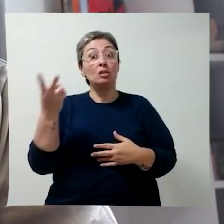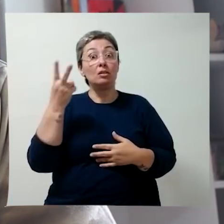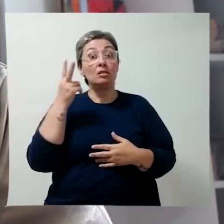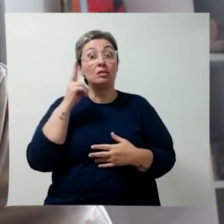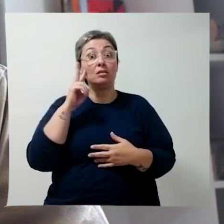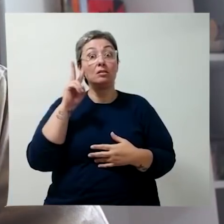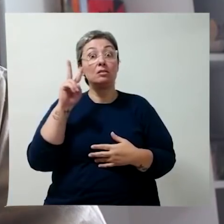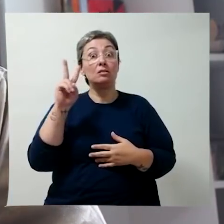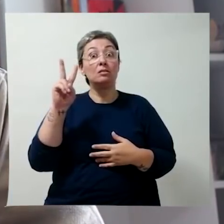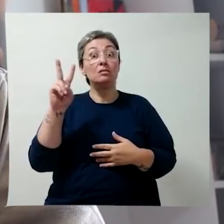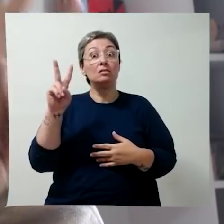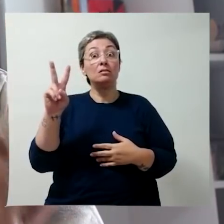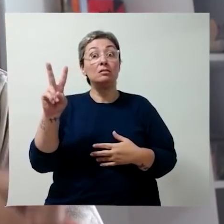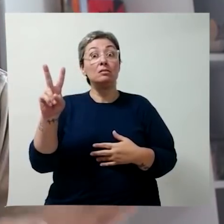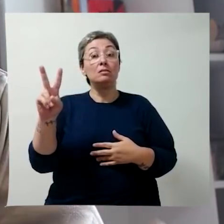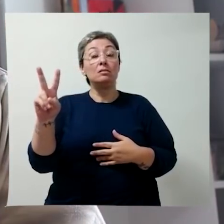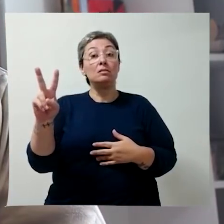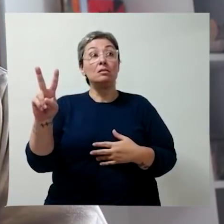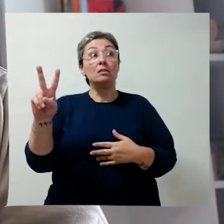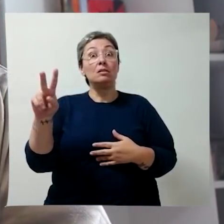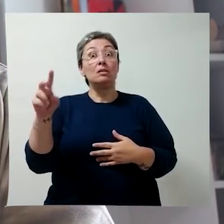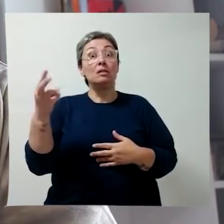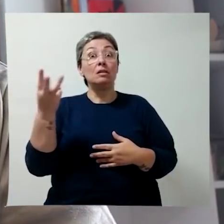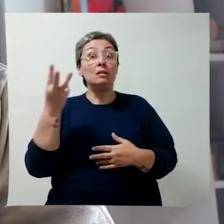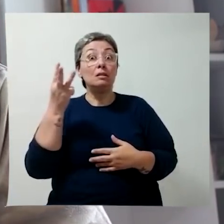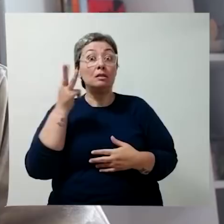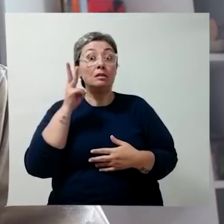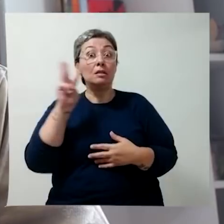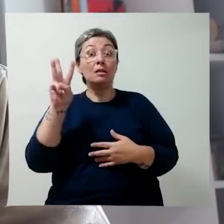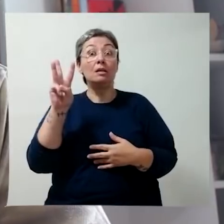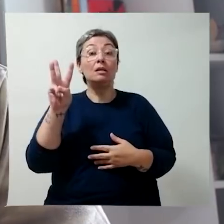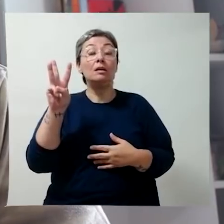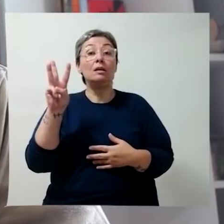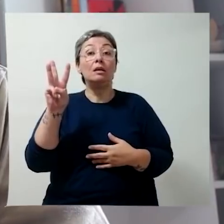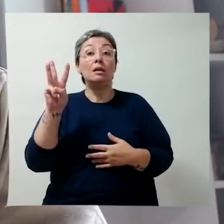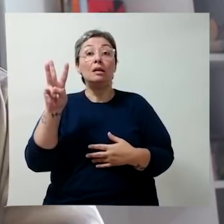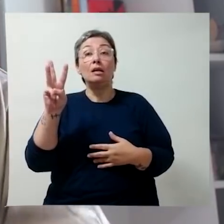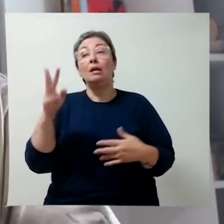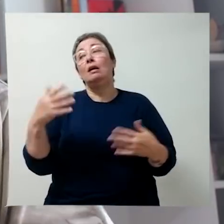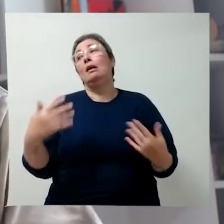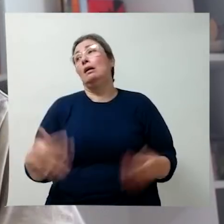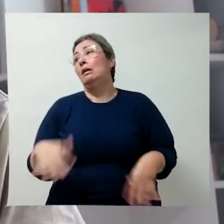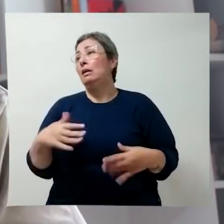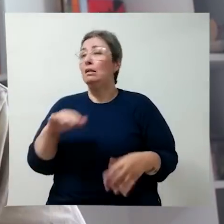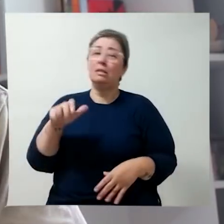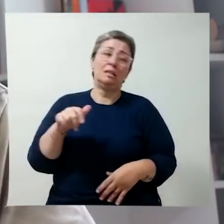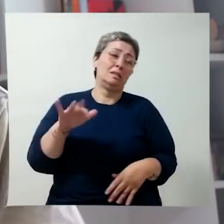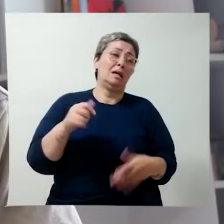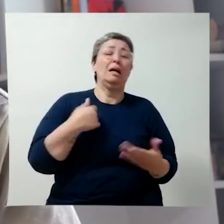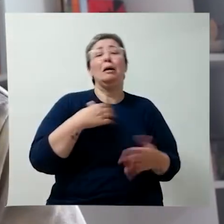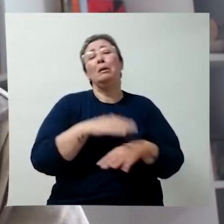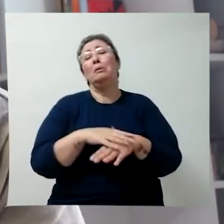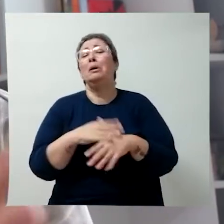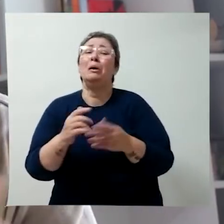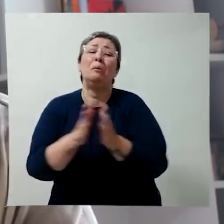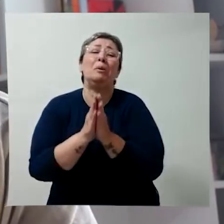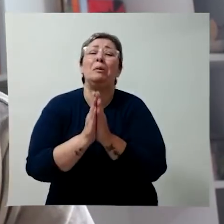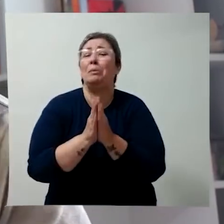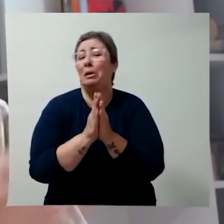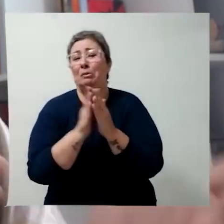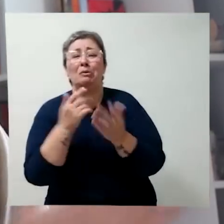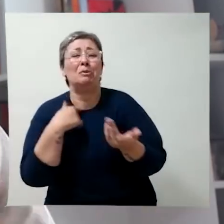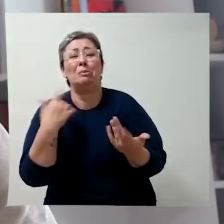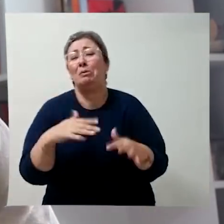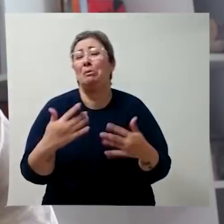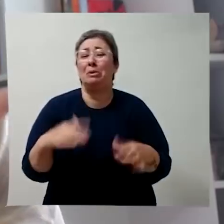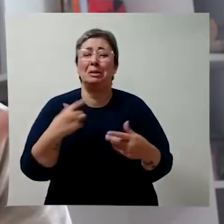o segundo dia. Quando chegou o terceiro dia, a Jaciara foi falar com o pai: pai, já são 3 dias,